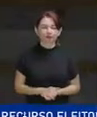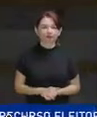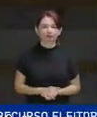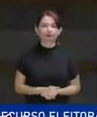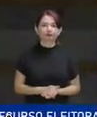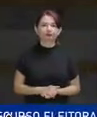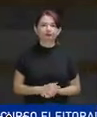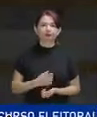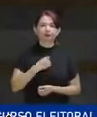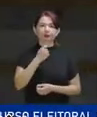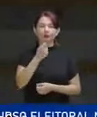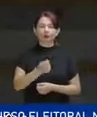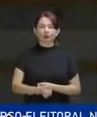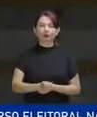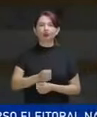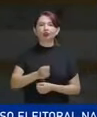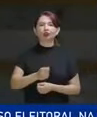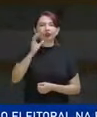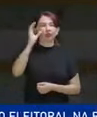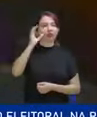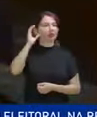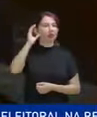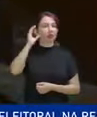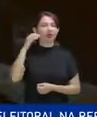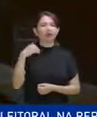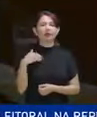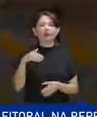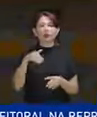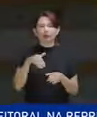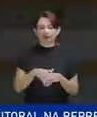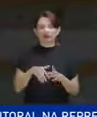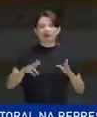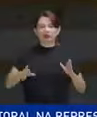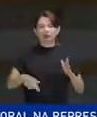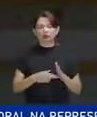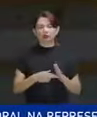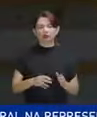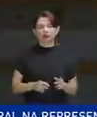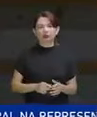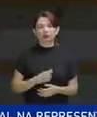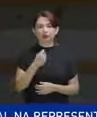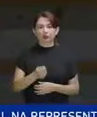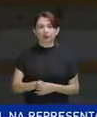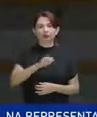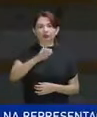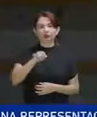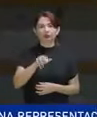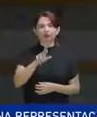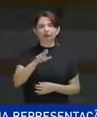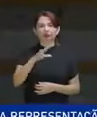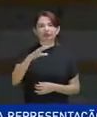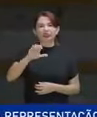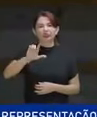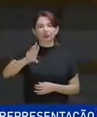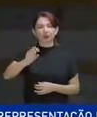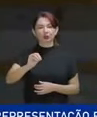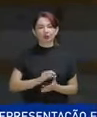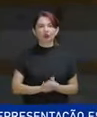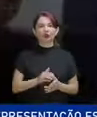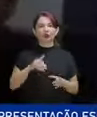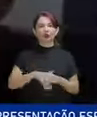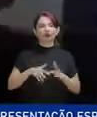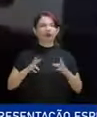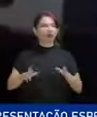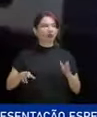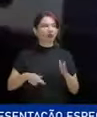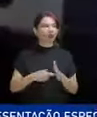juiz desembargador Carmo Antônio. Eu acompanho a relatora. Juiz Juscelio Neto. Acompanho a